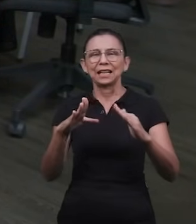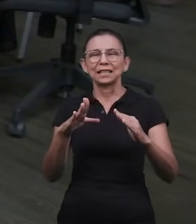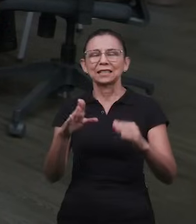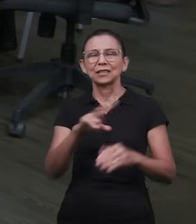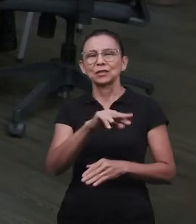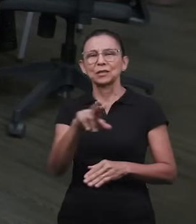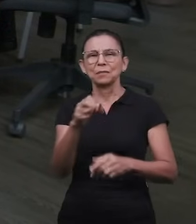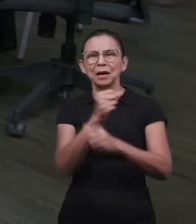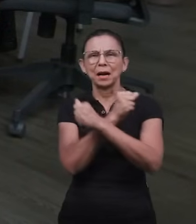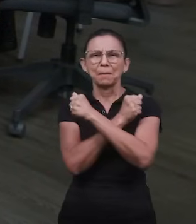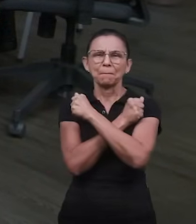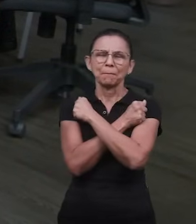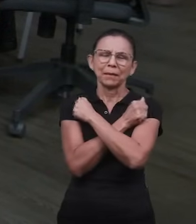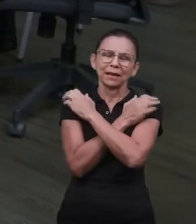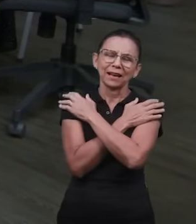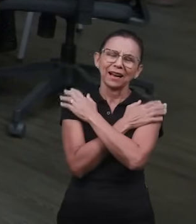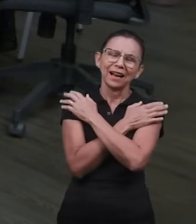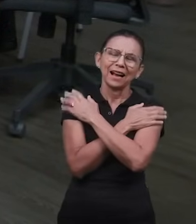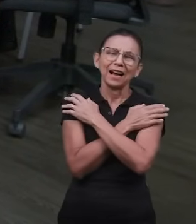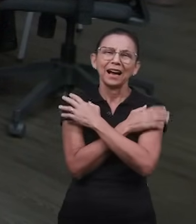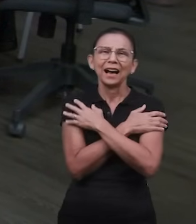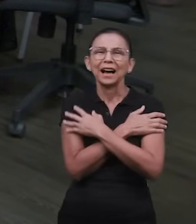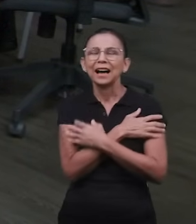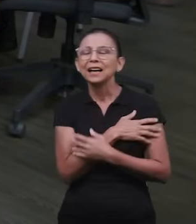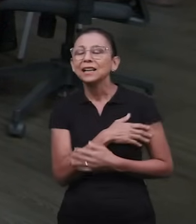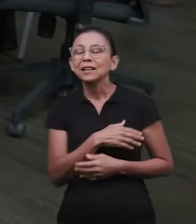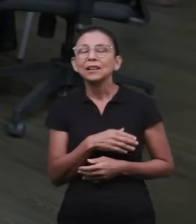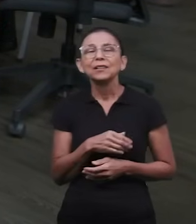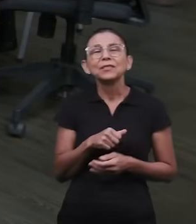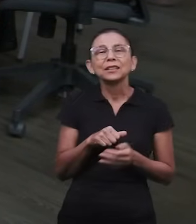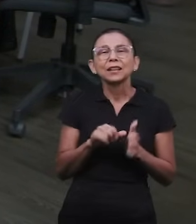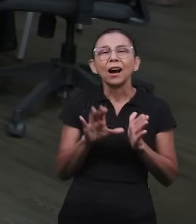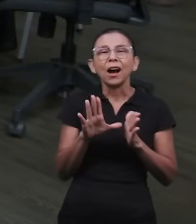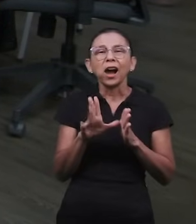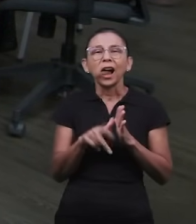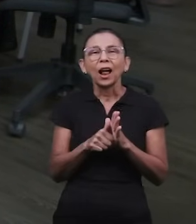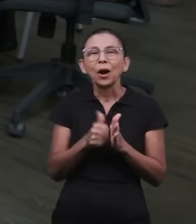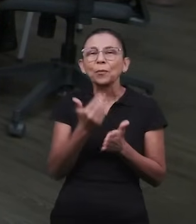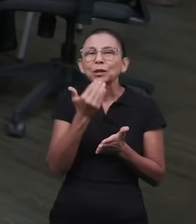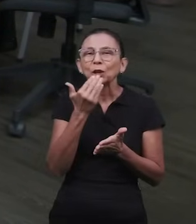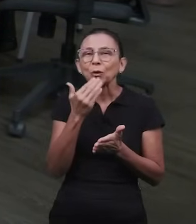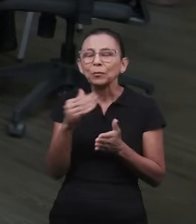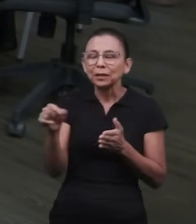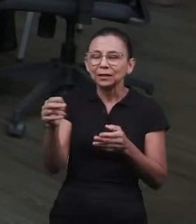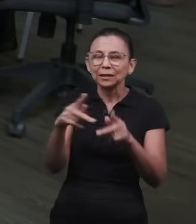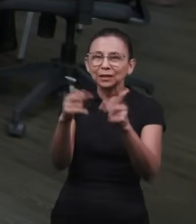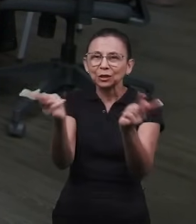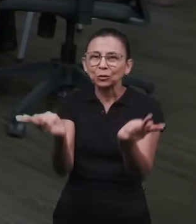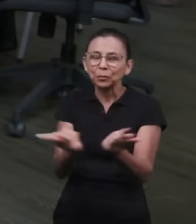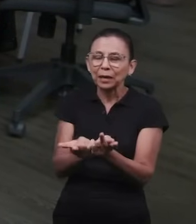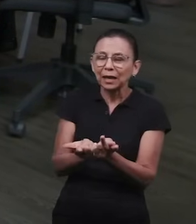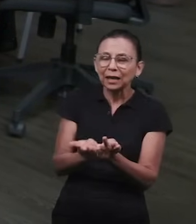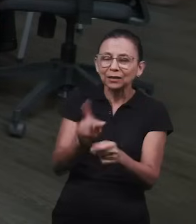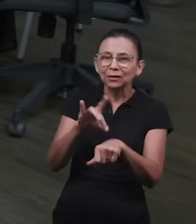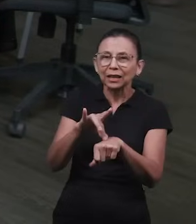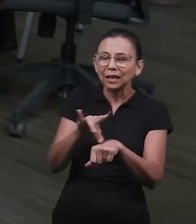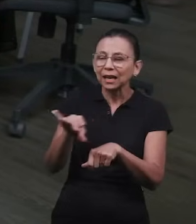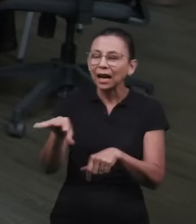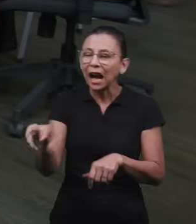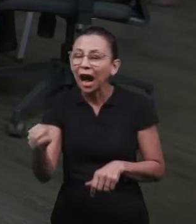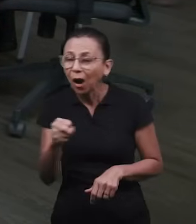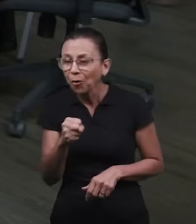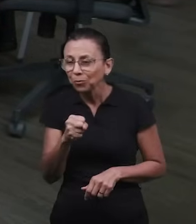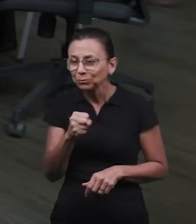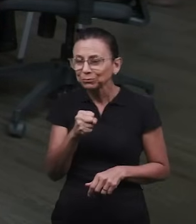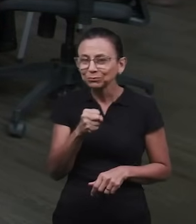pega um pedaço de carne maior, é coisa que você vai ter mesmo. Irmão e perdoa, vem implicar, né? E perdoar. Irmão vem implicar com o outro,